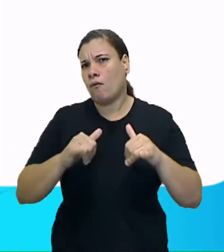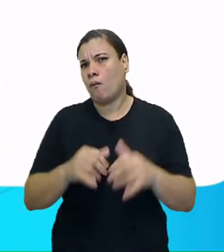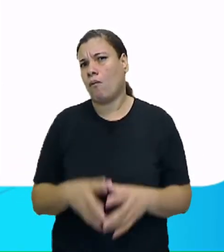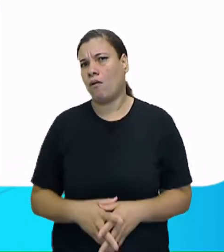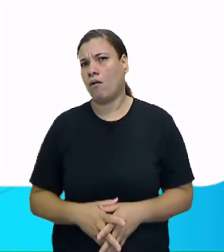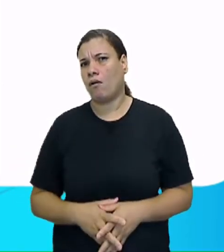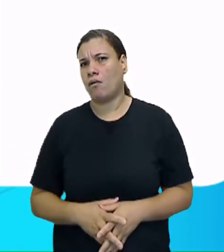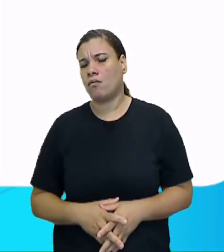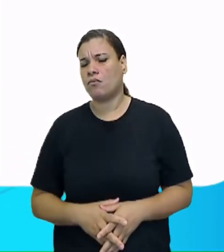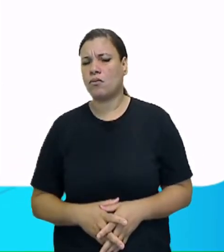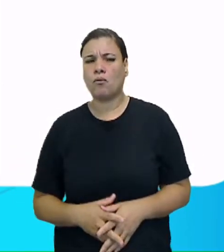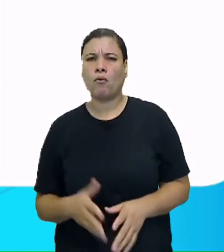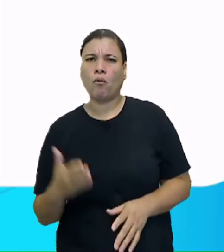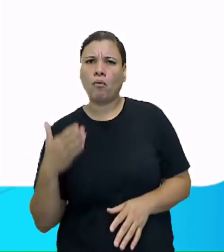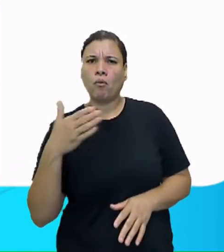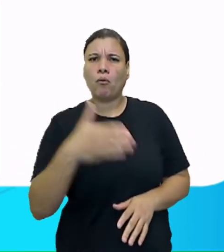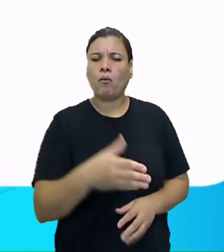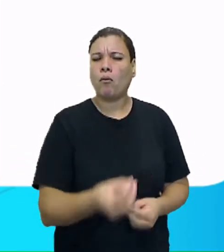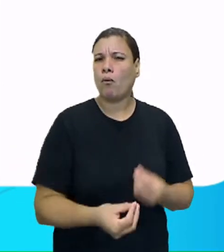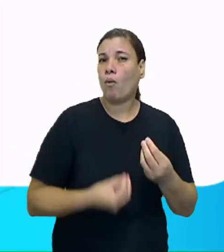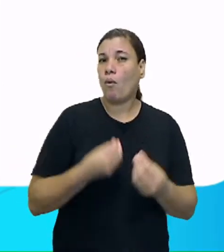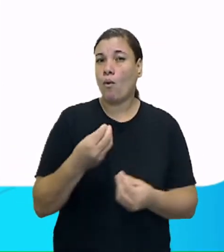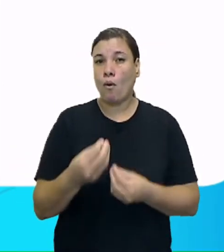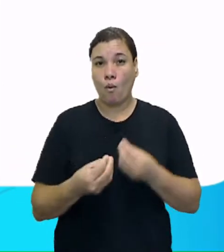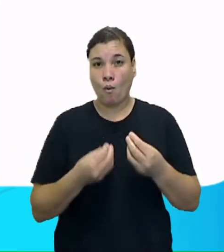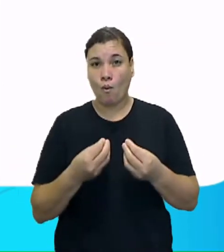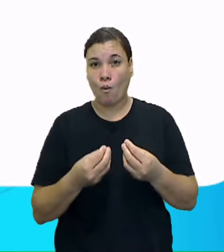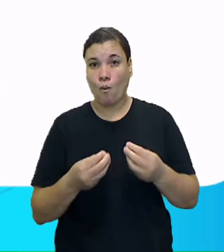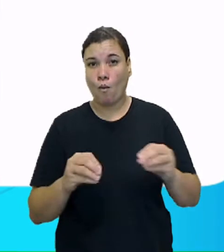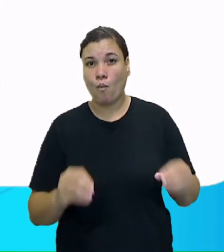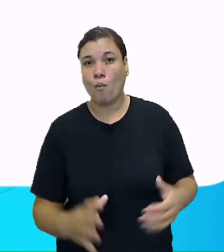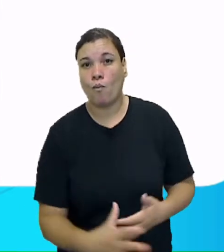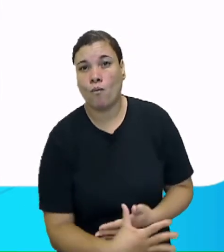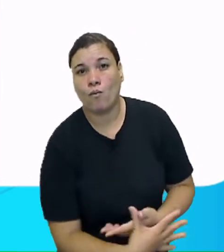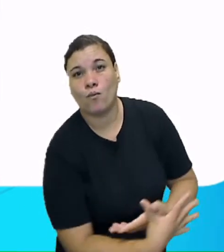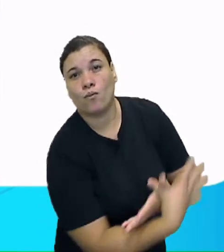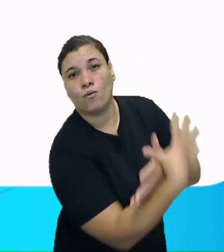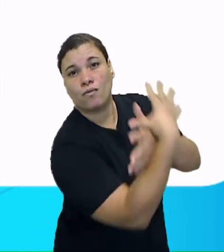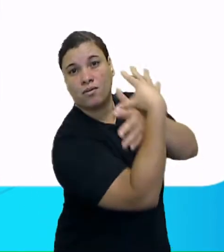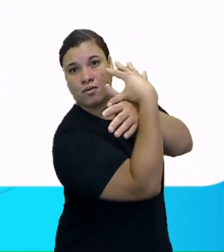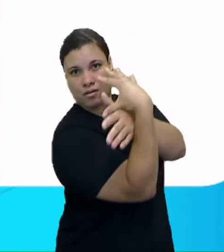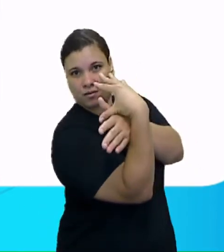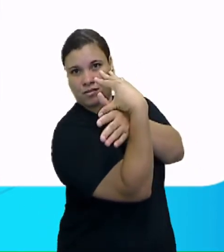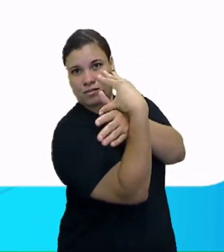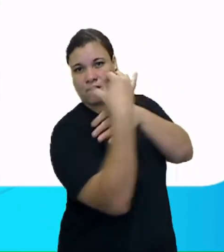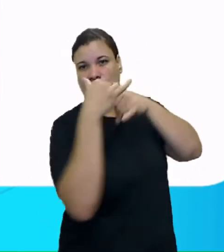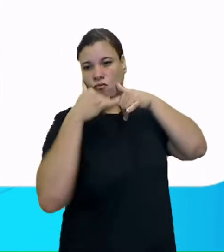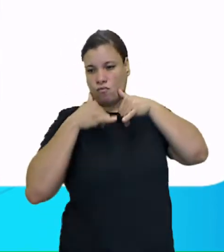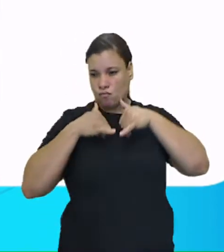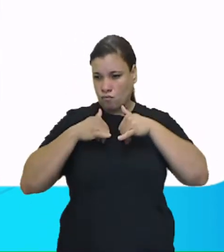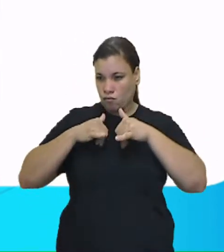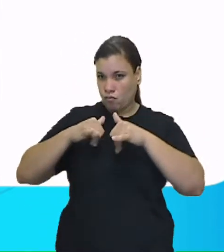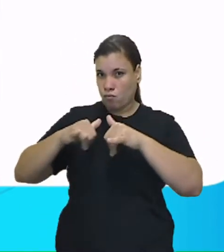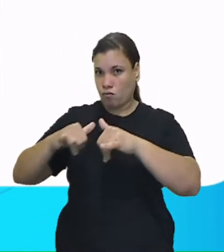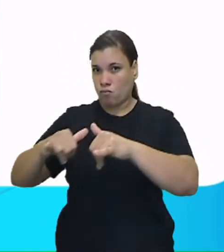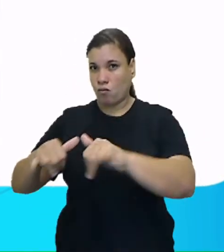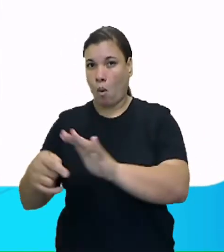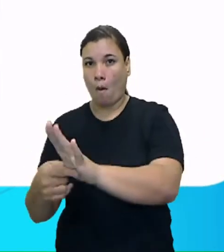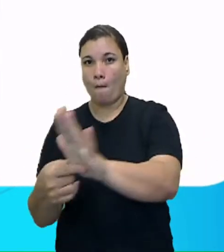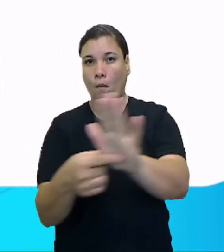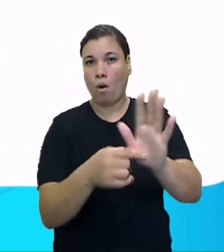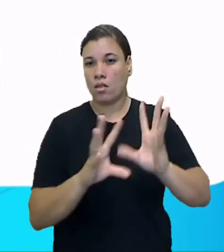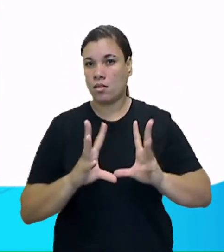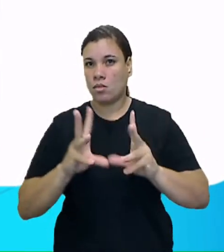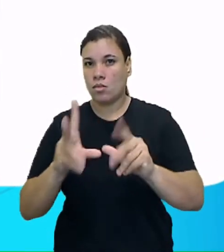órbita terrestre, que então reenvia o sinal com os dados coletados a